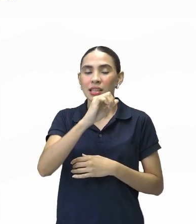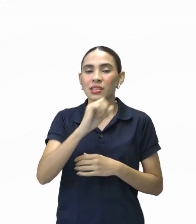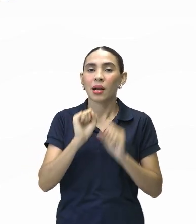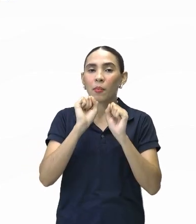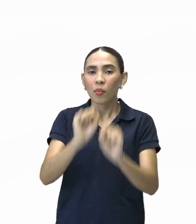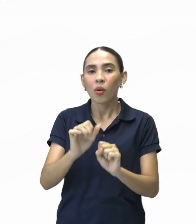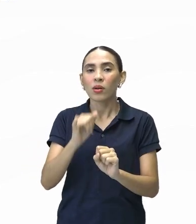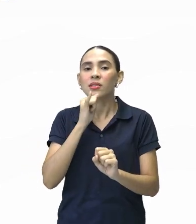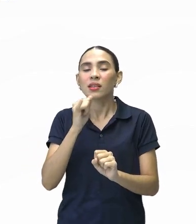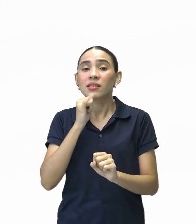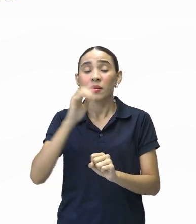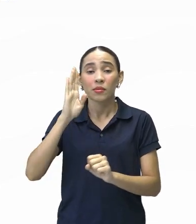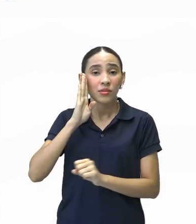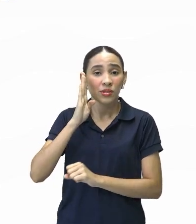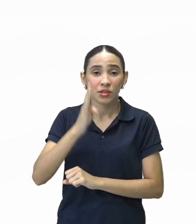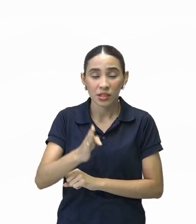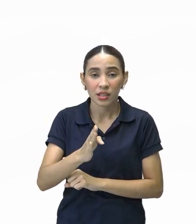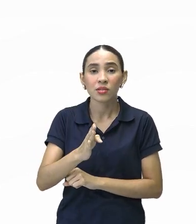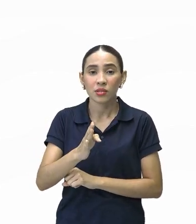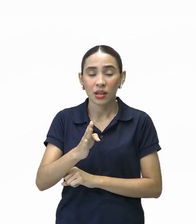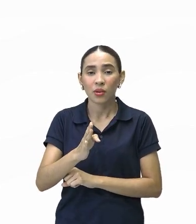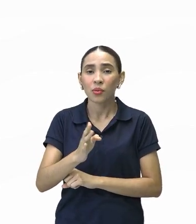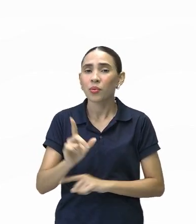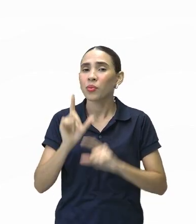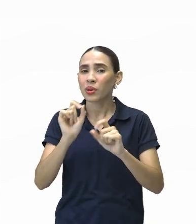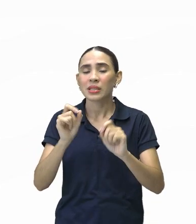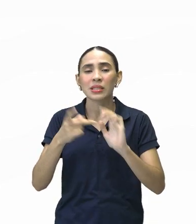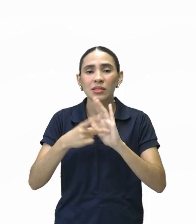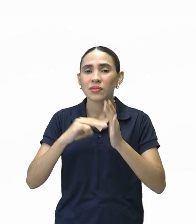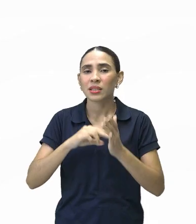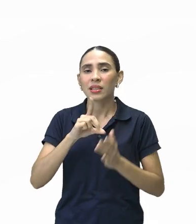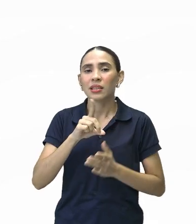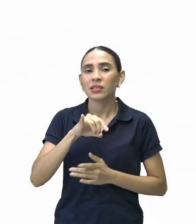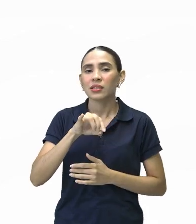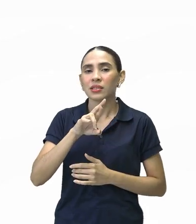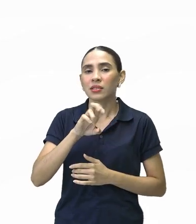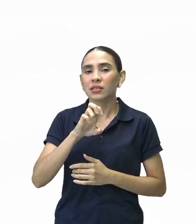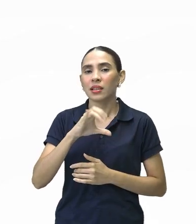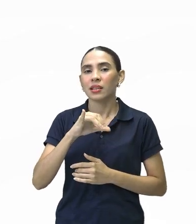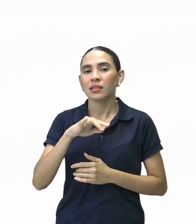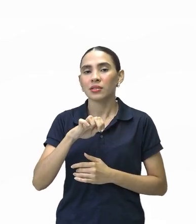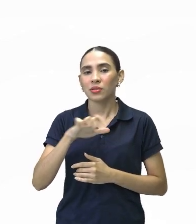de forma direcional. O que é a direcional?